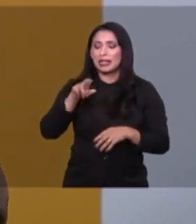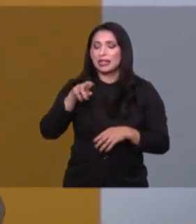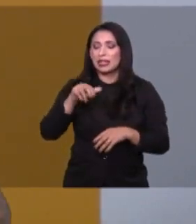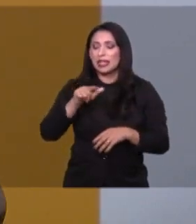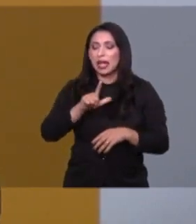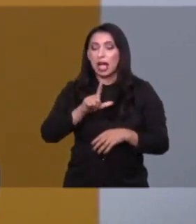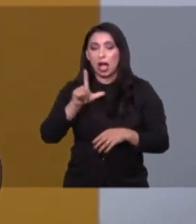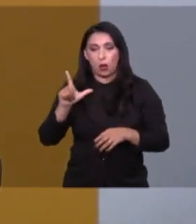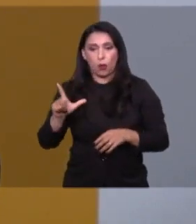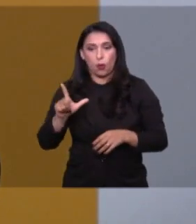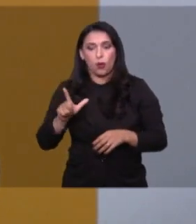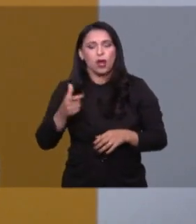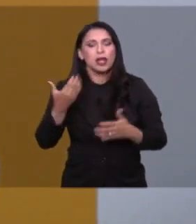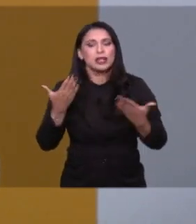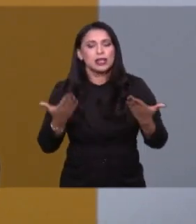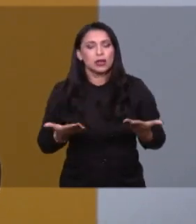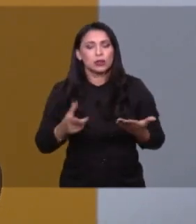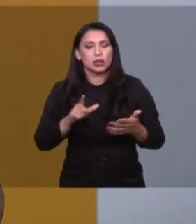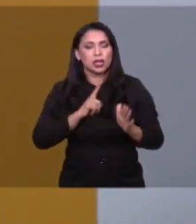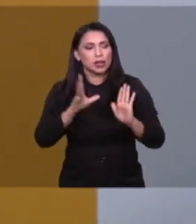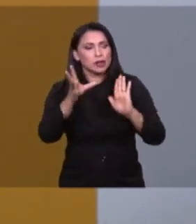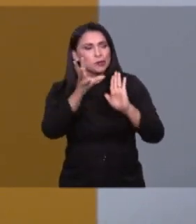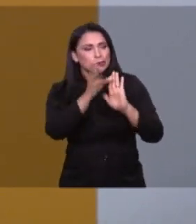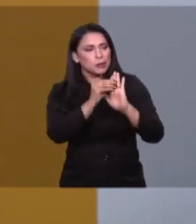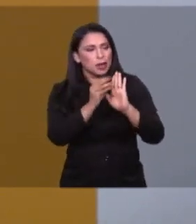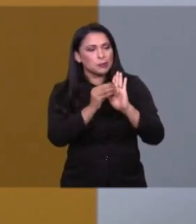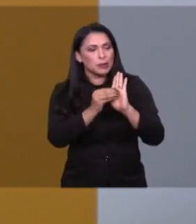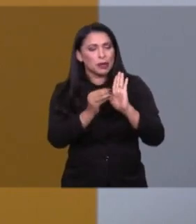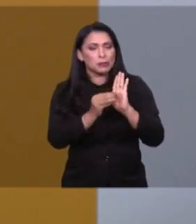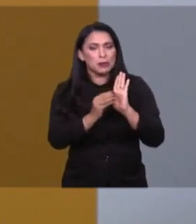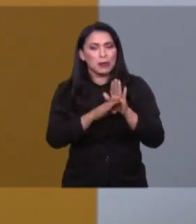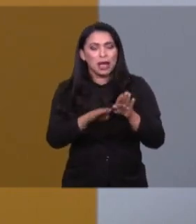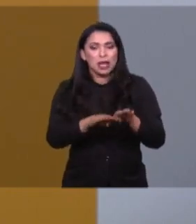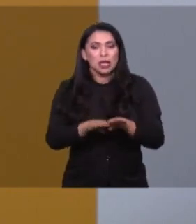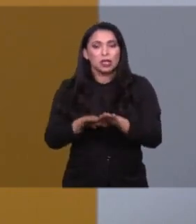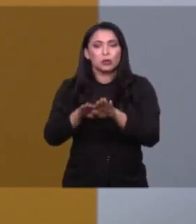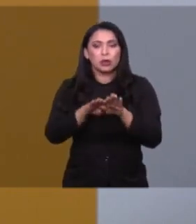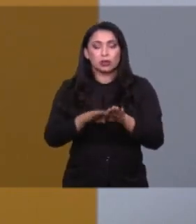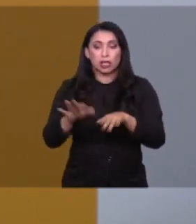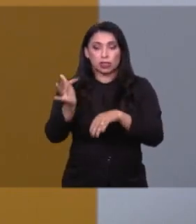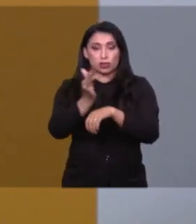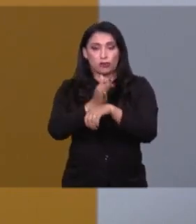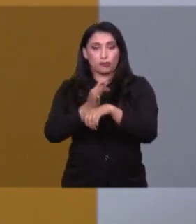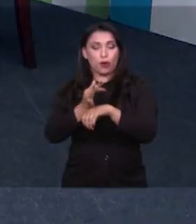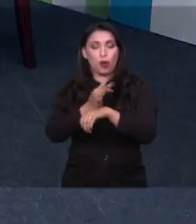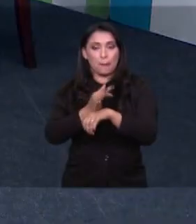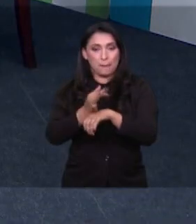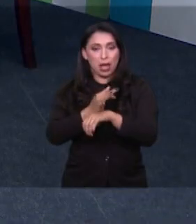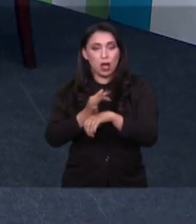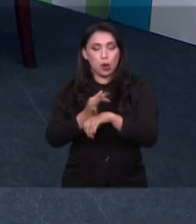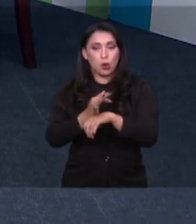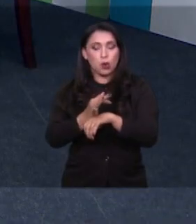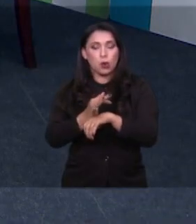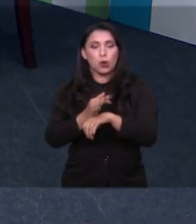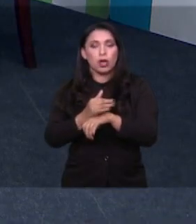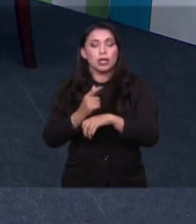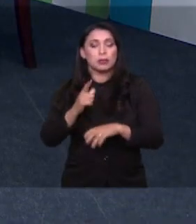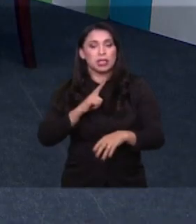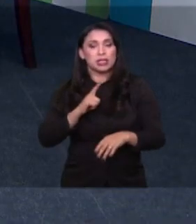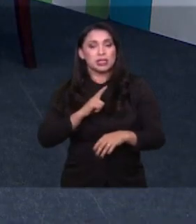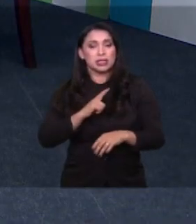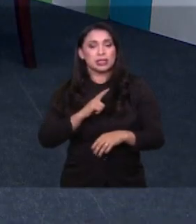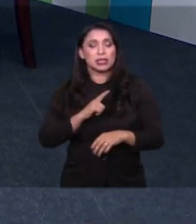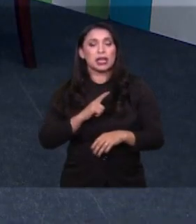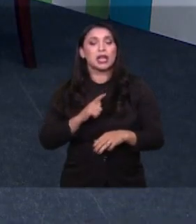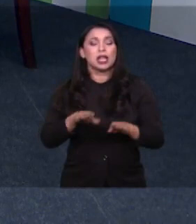na base da igualdade material, não tem como você oferecer a igualdade formal sem oferecer a